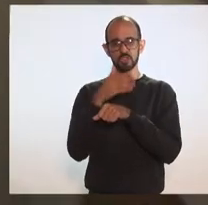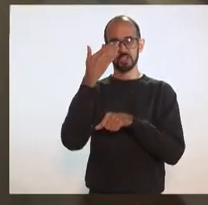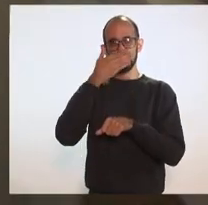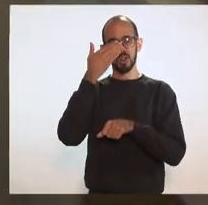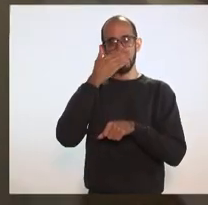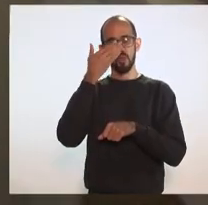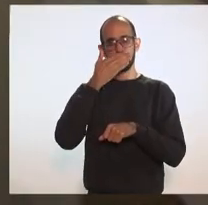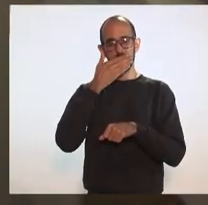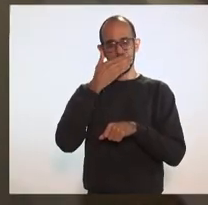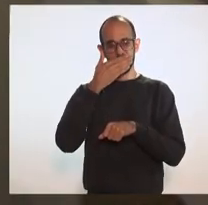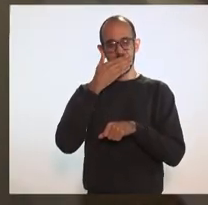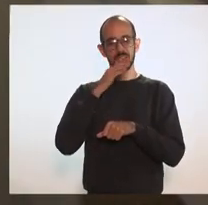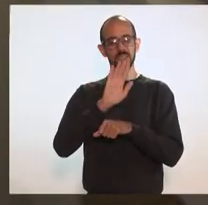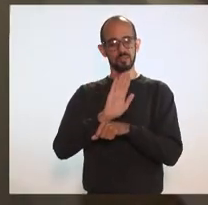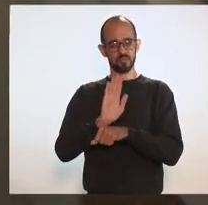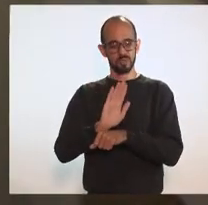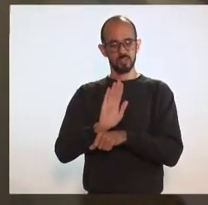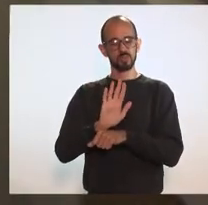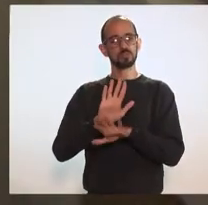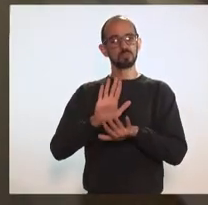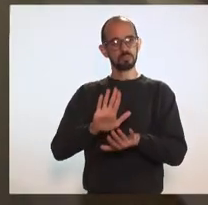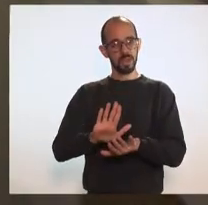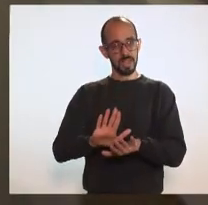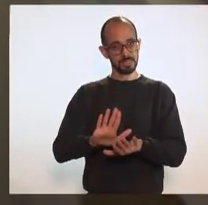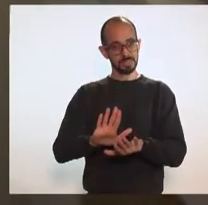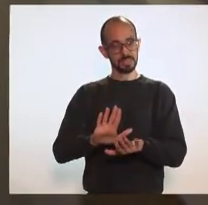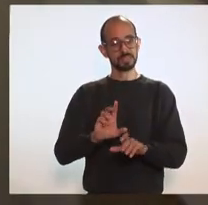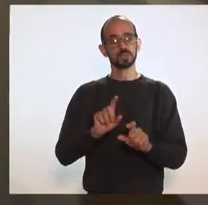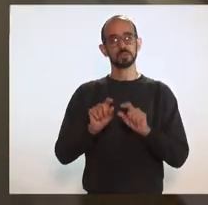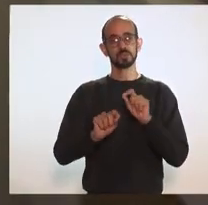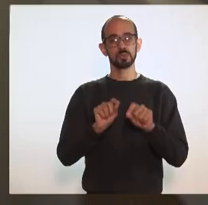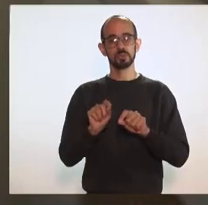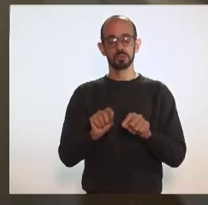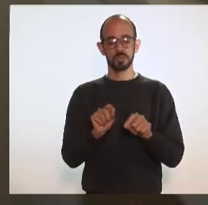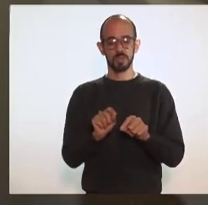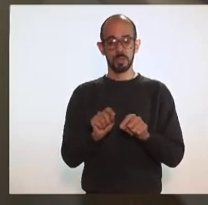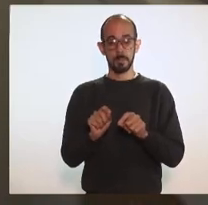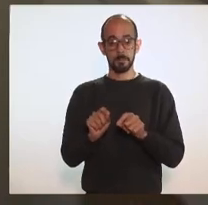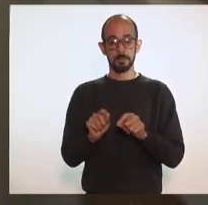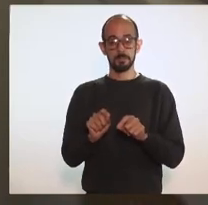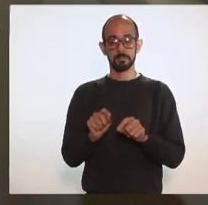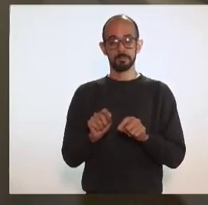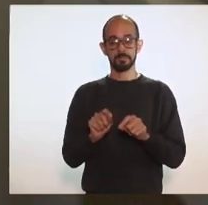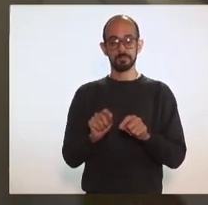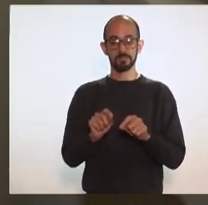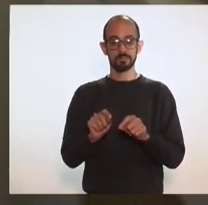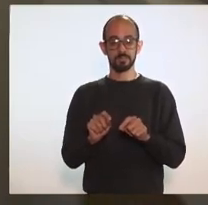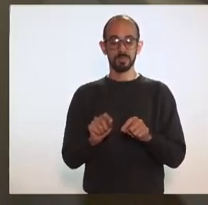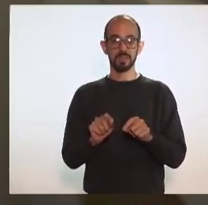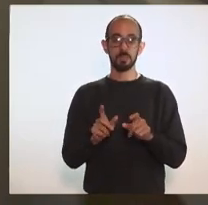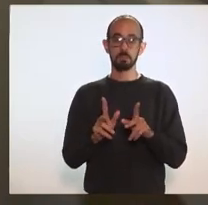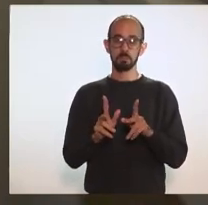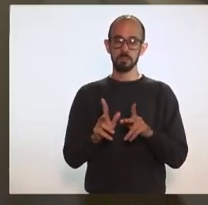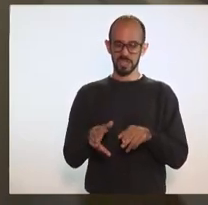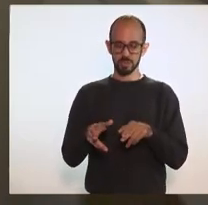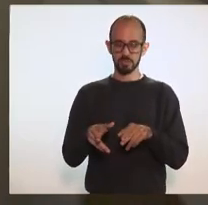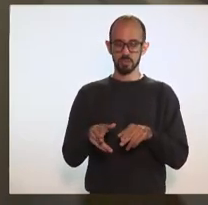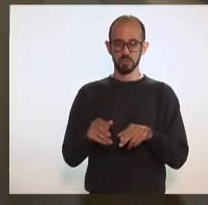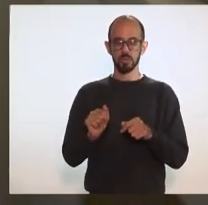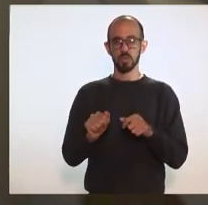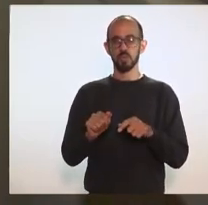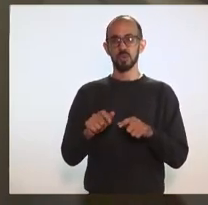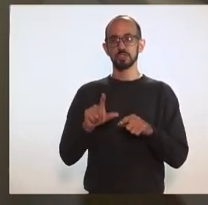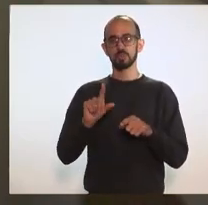mas podia de pode você conheça mesmo com o mínimo de reescalonamento de horário